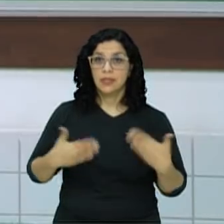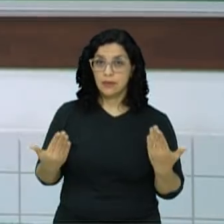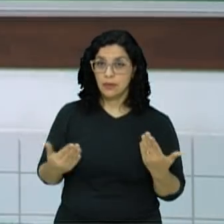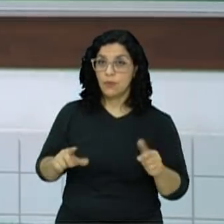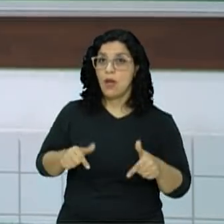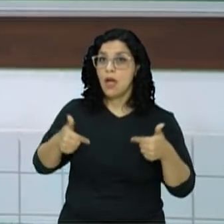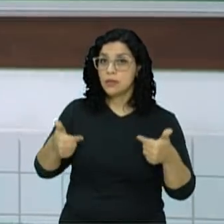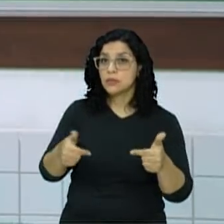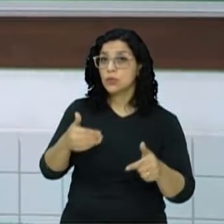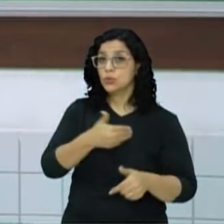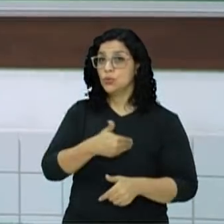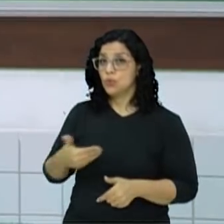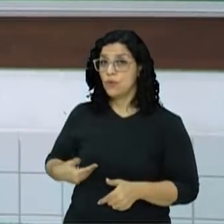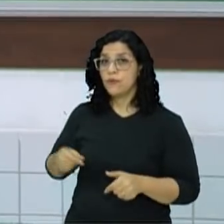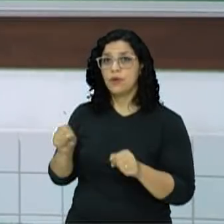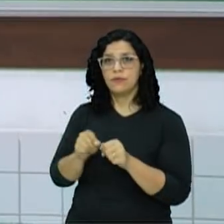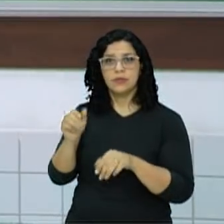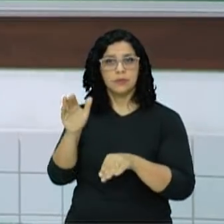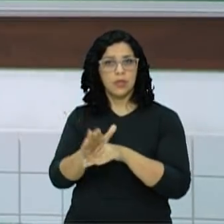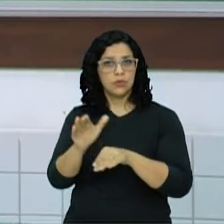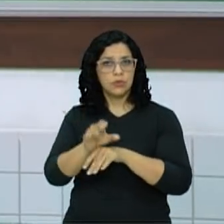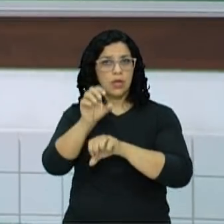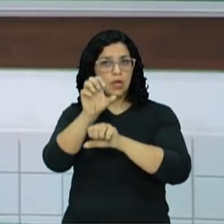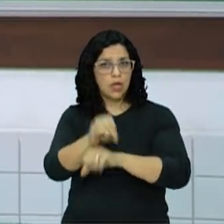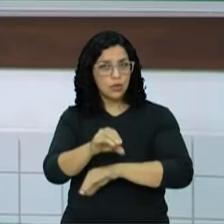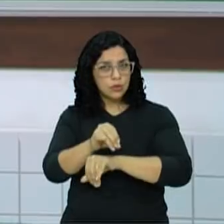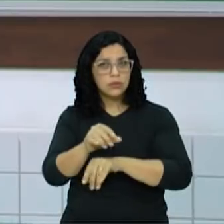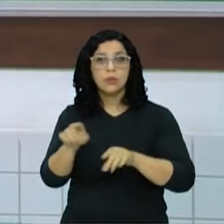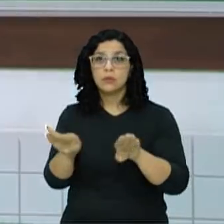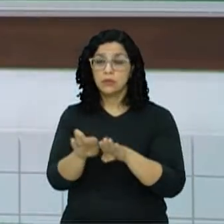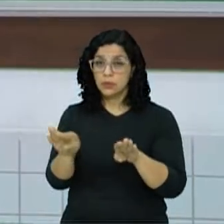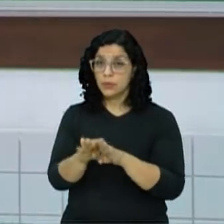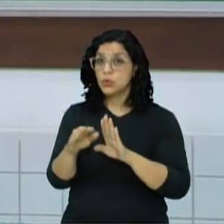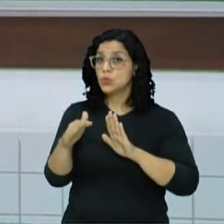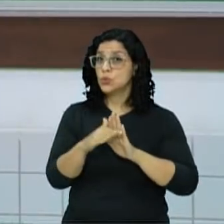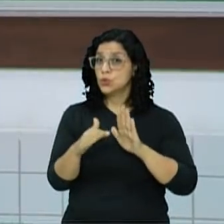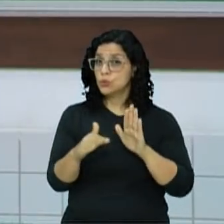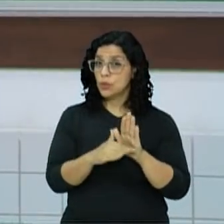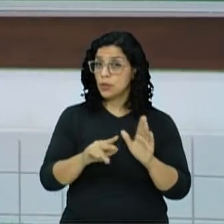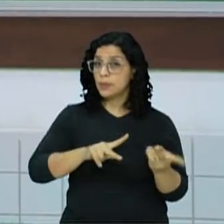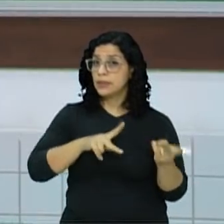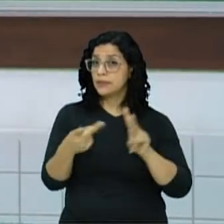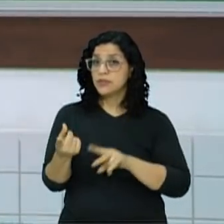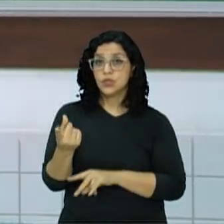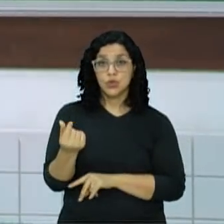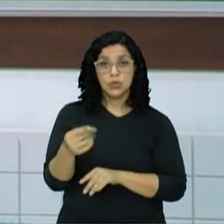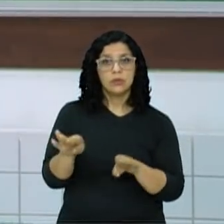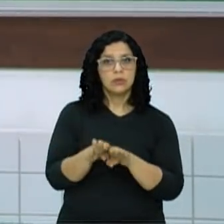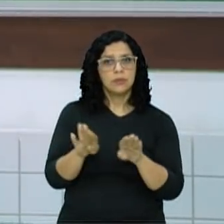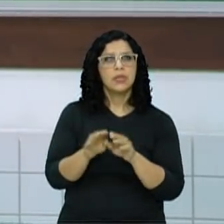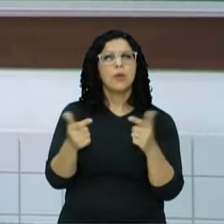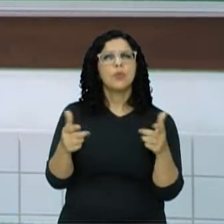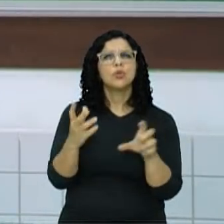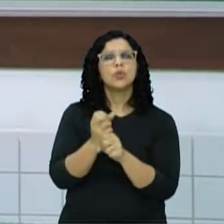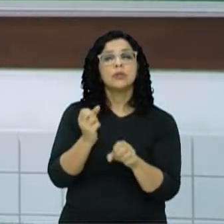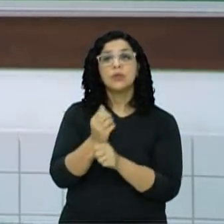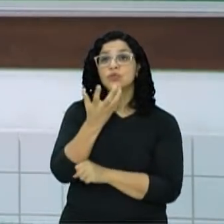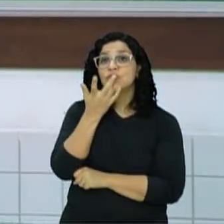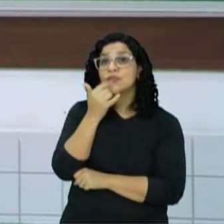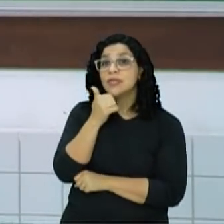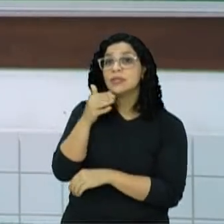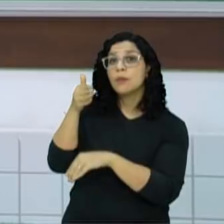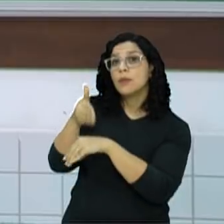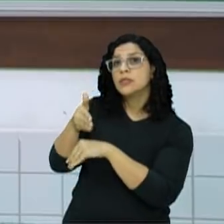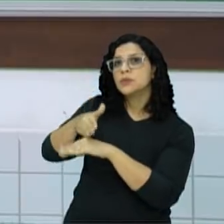As ações tomadas na área da educação, muito favorecido pelos programas de transferência de renda, aumentou o número de